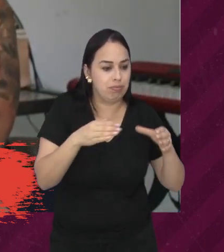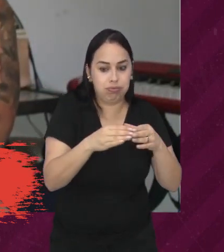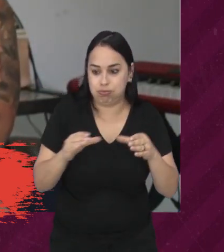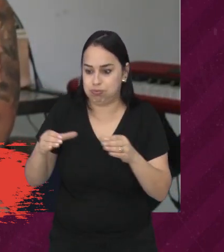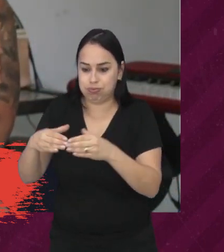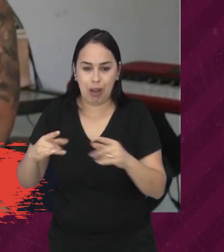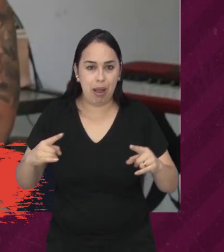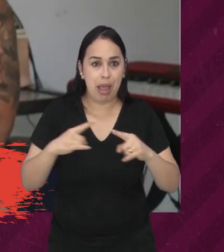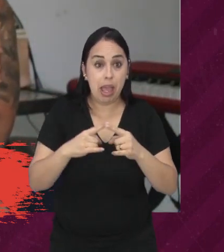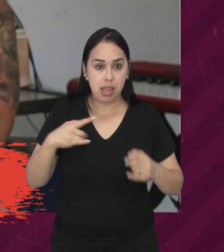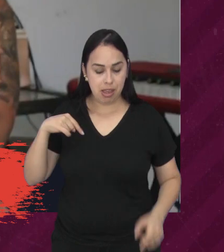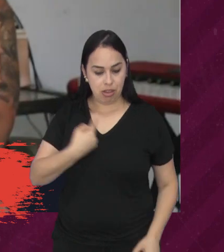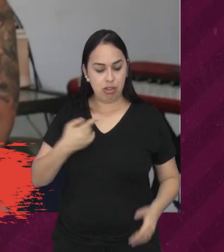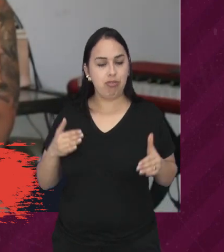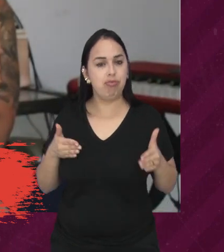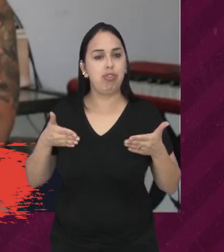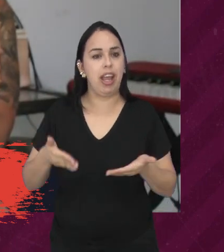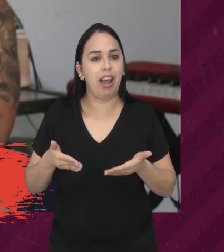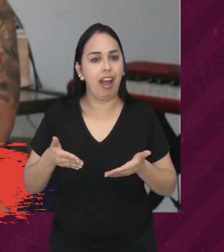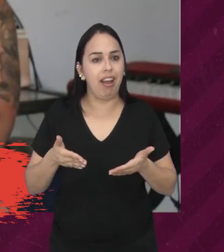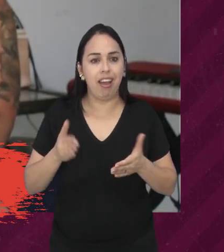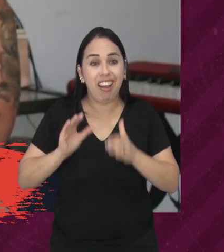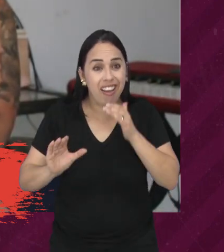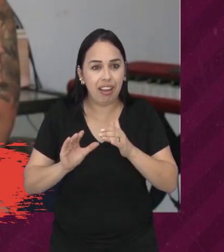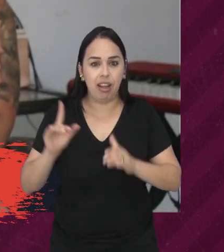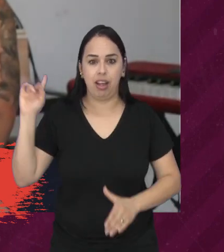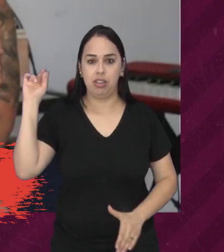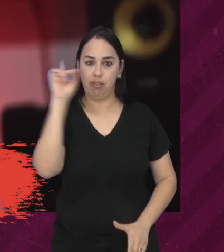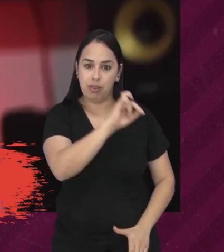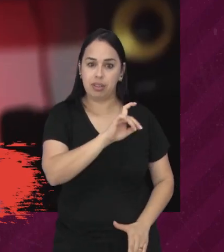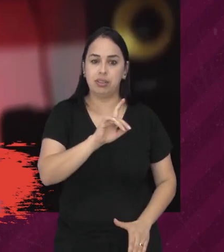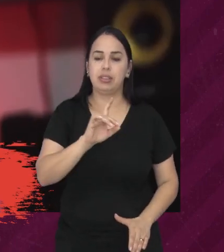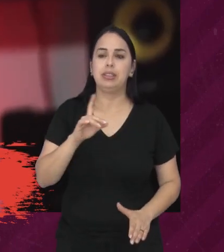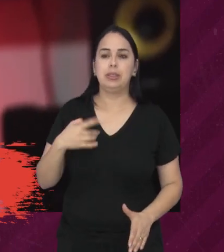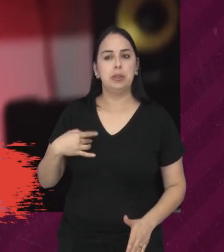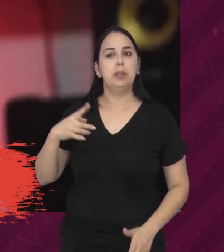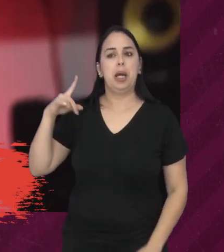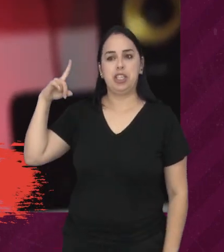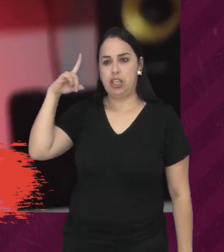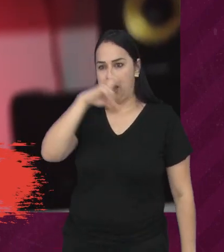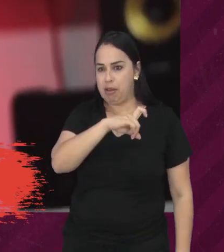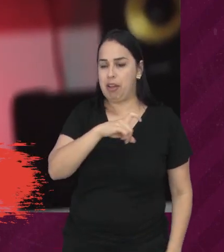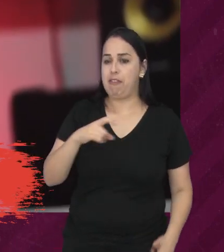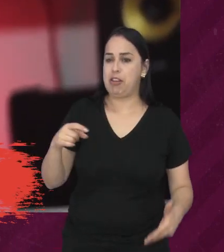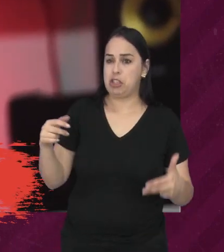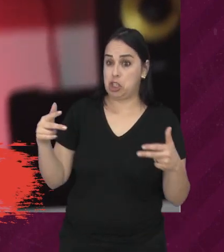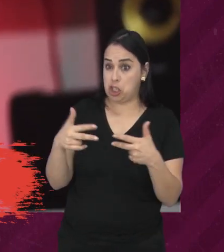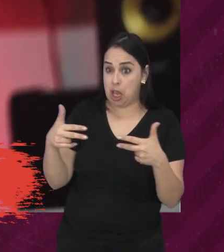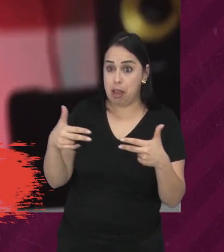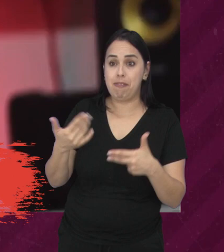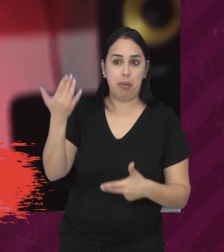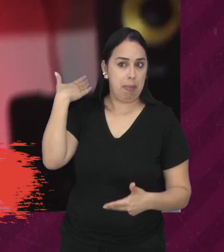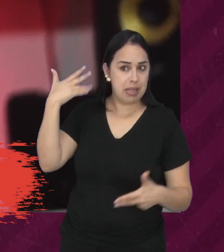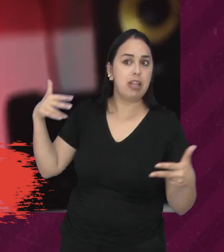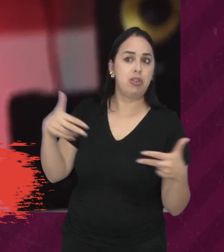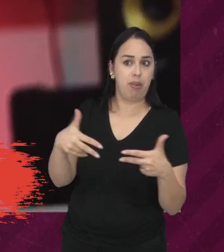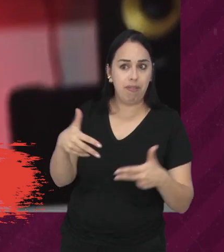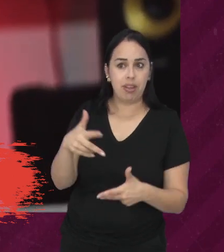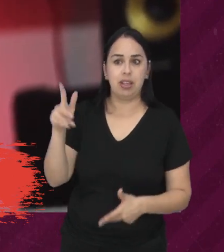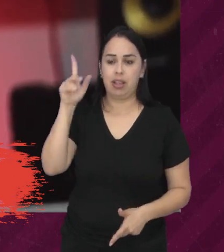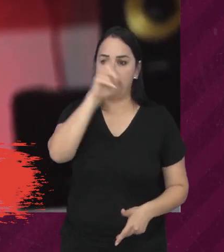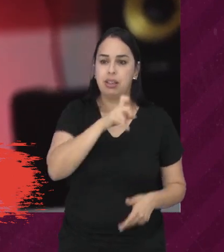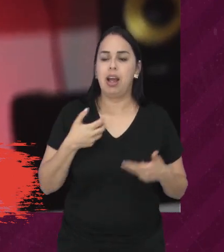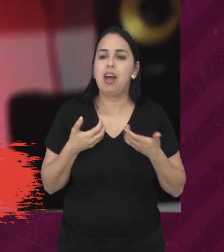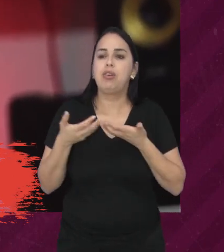Então, para você chegar e conseguir cantar num evento, era muito difícil. Então, assim, era difícil fazer rap, ser aceita, porque,